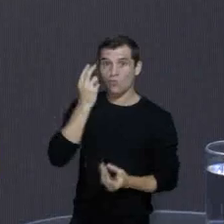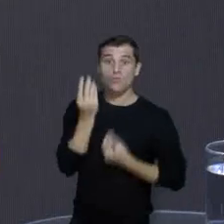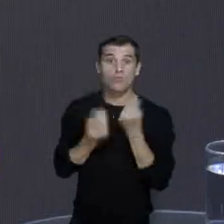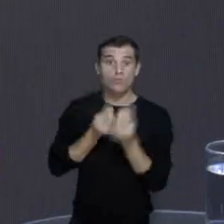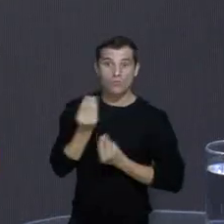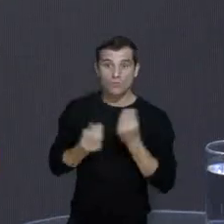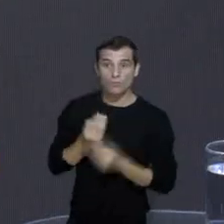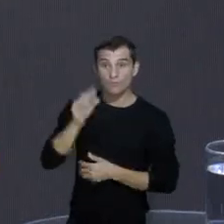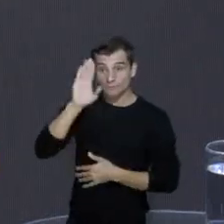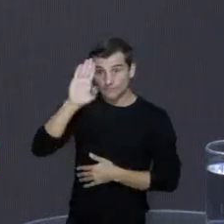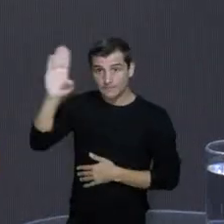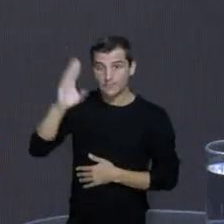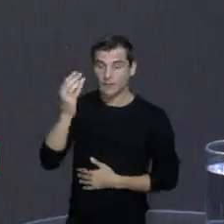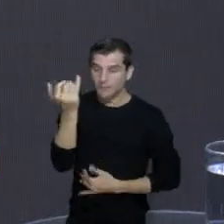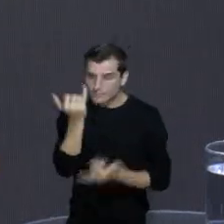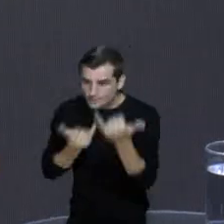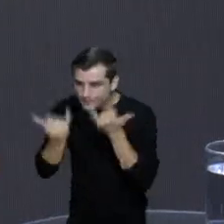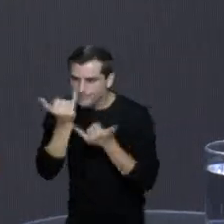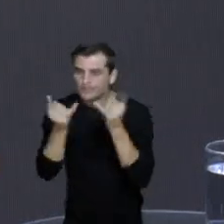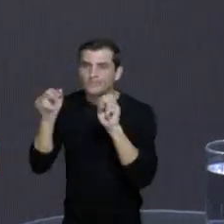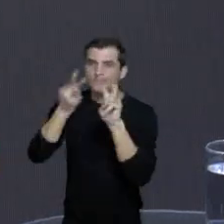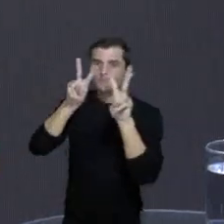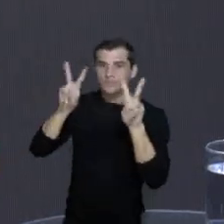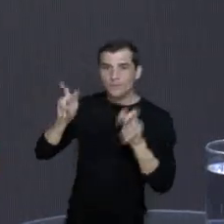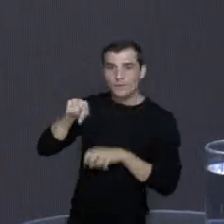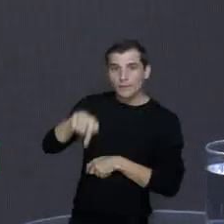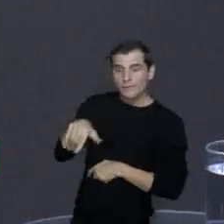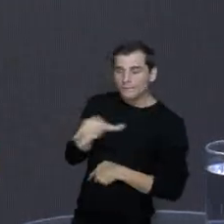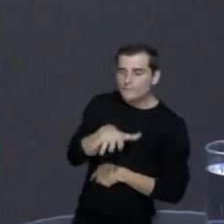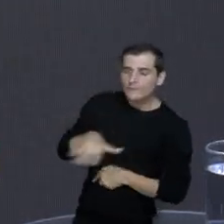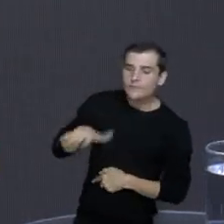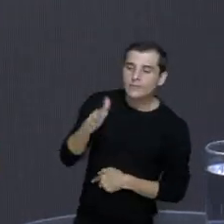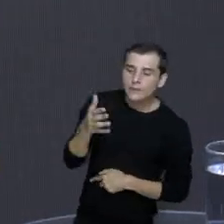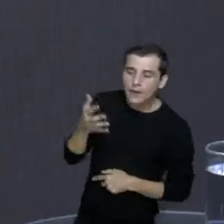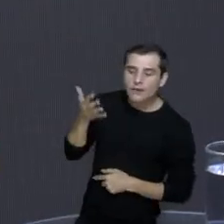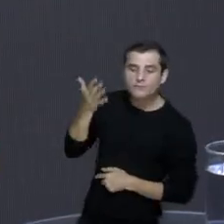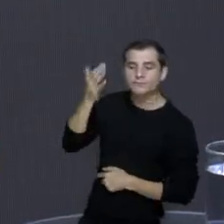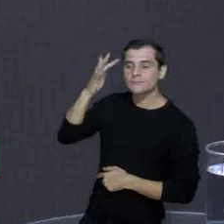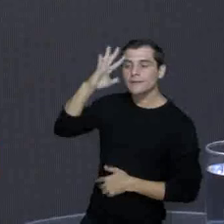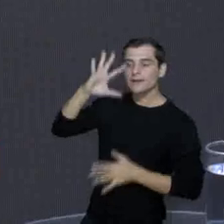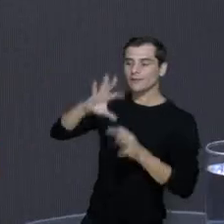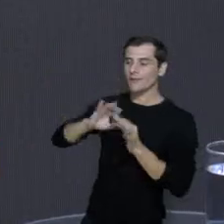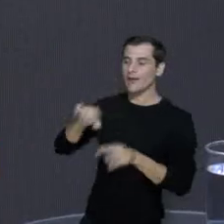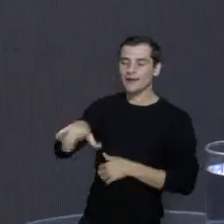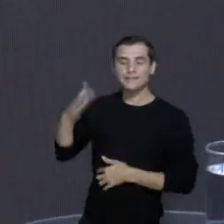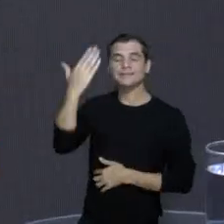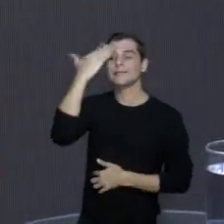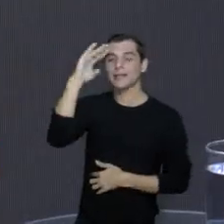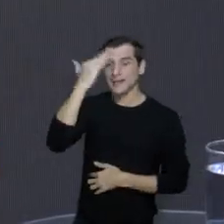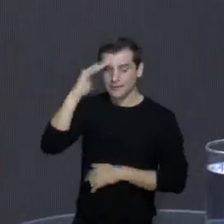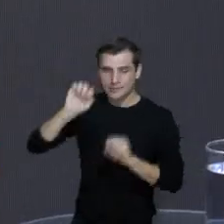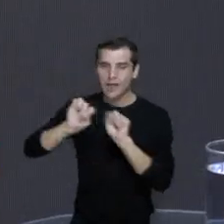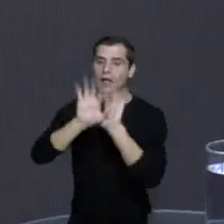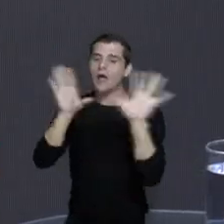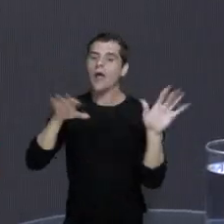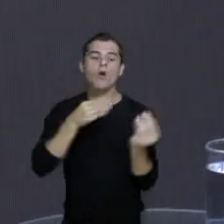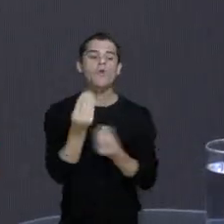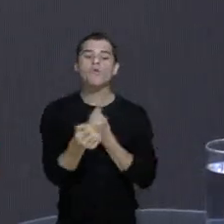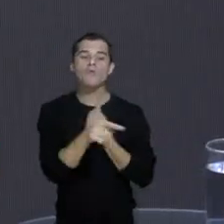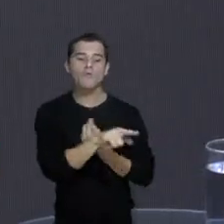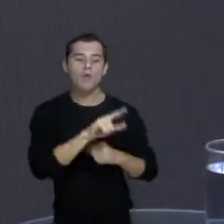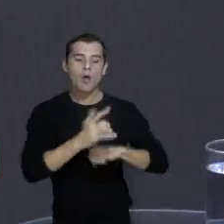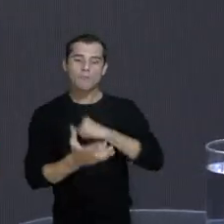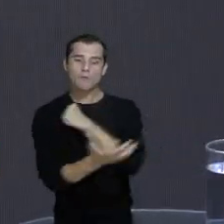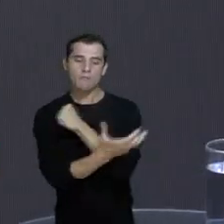principalmente da informação do conhecimento entender o que é é e como combater a corrupção E aí a